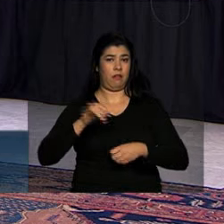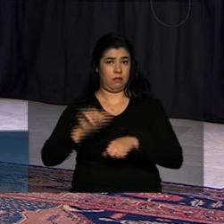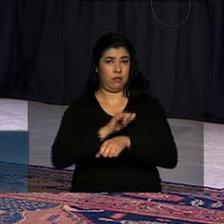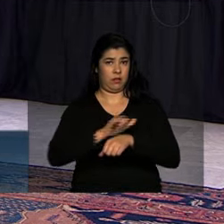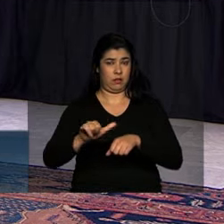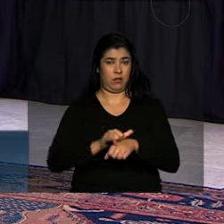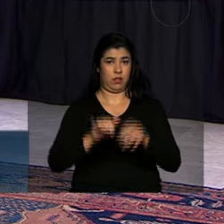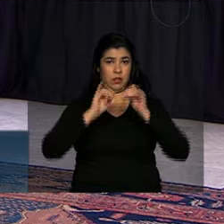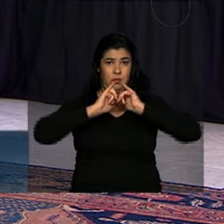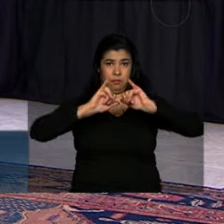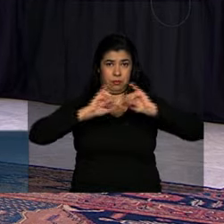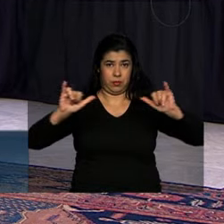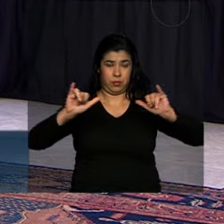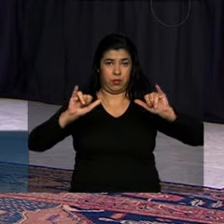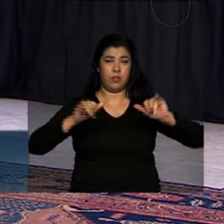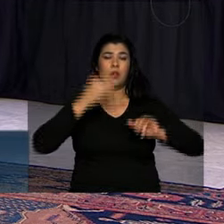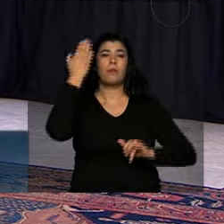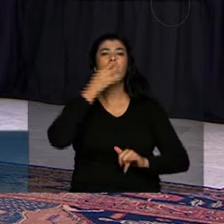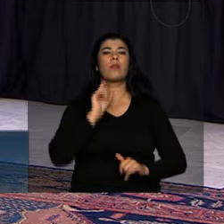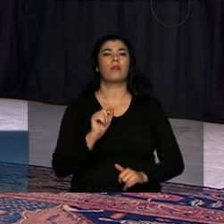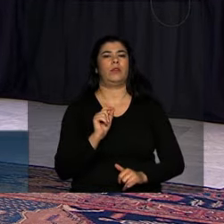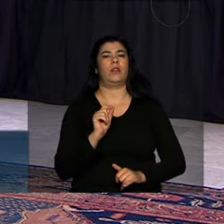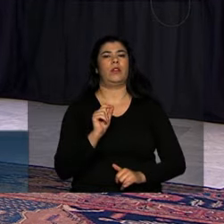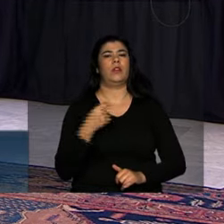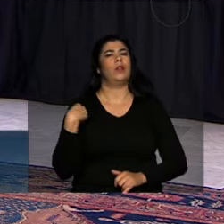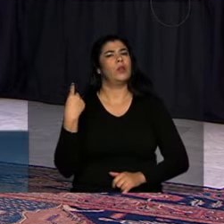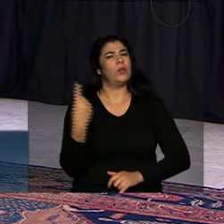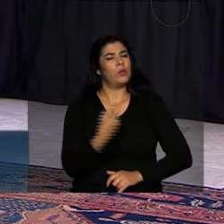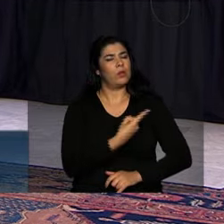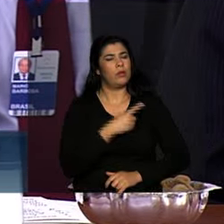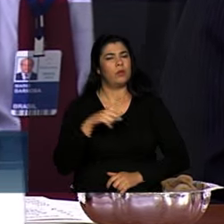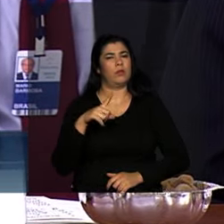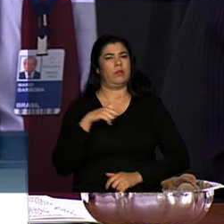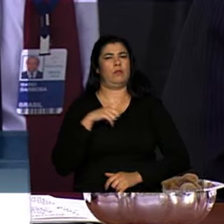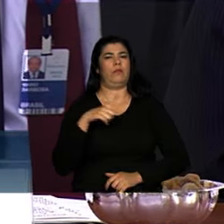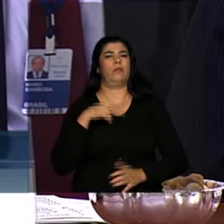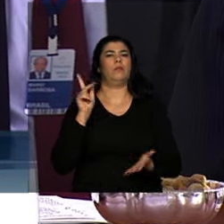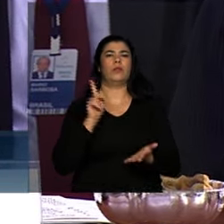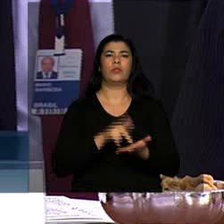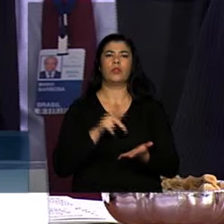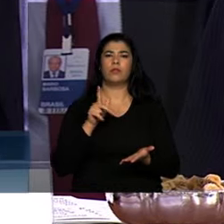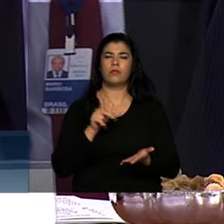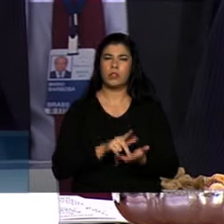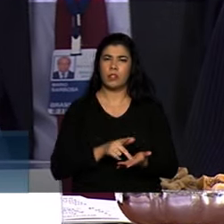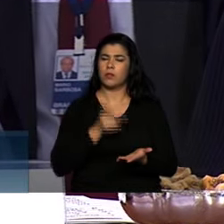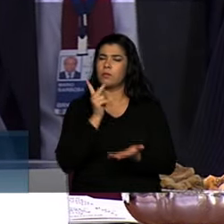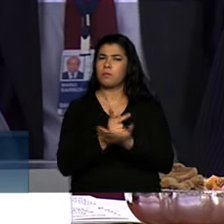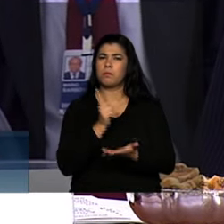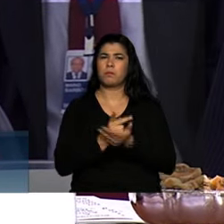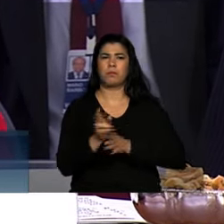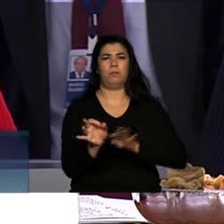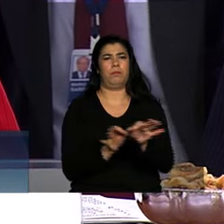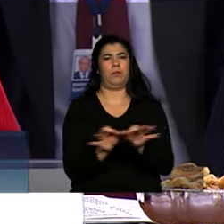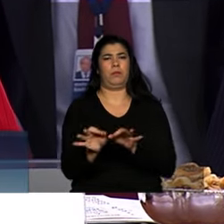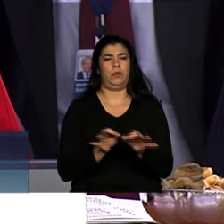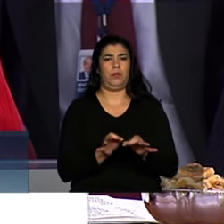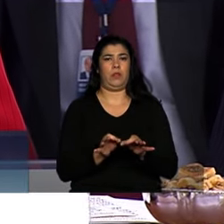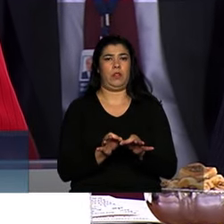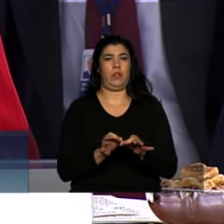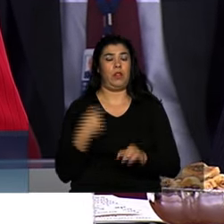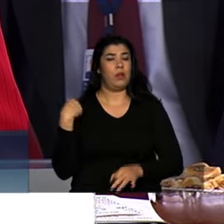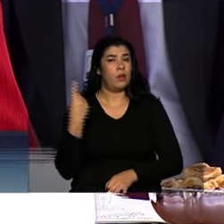mencionar, elas provam que nós compartilhamos, de fato, o mesmo projeto.